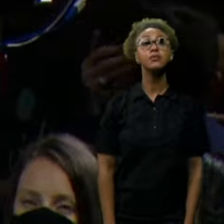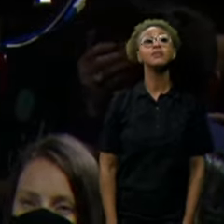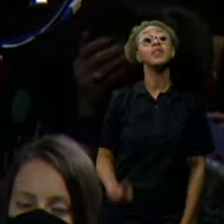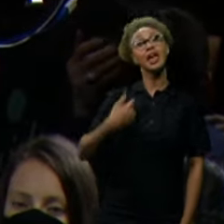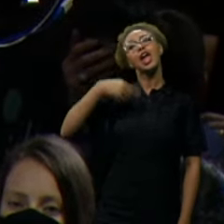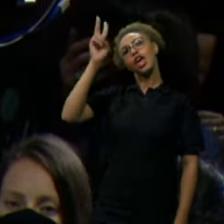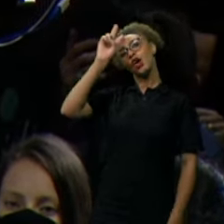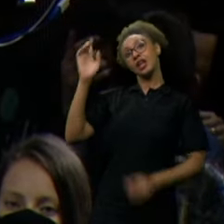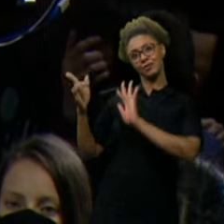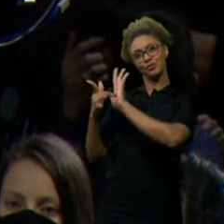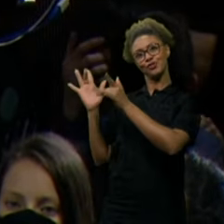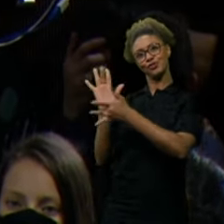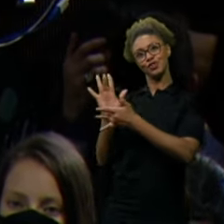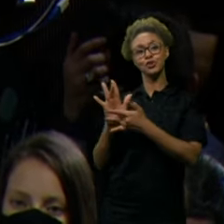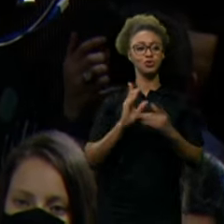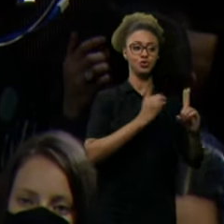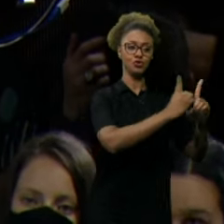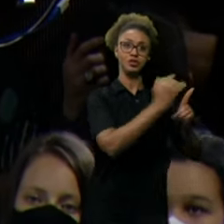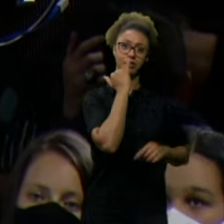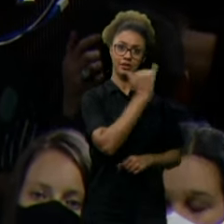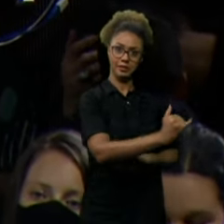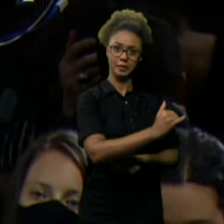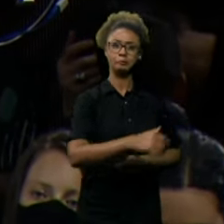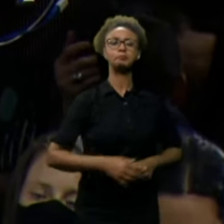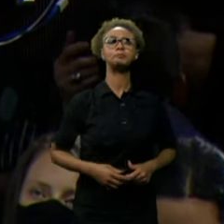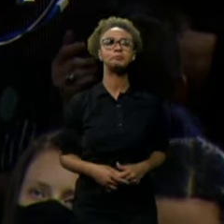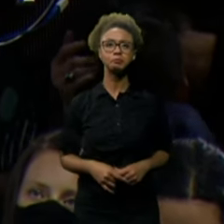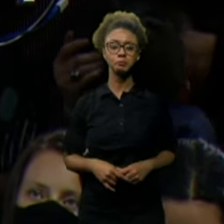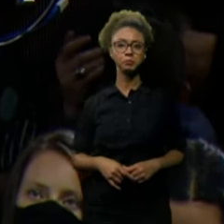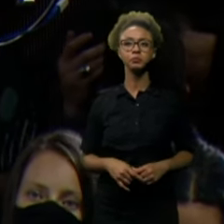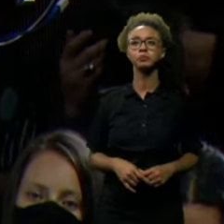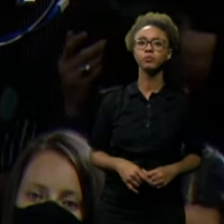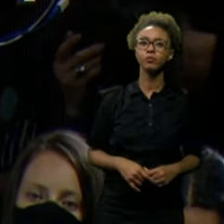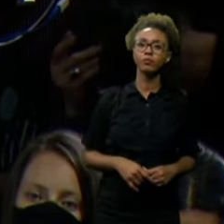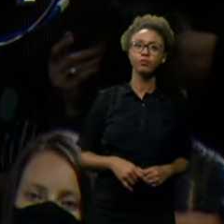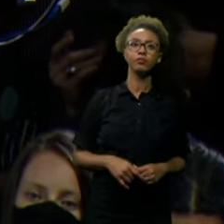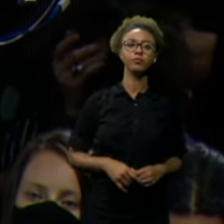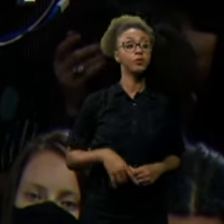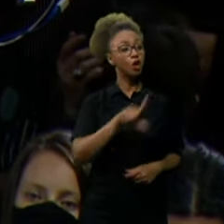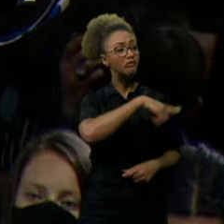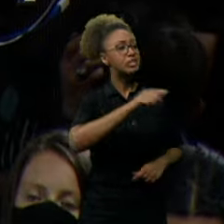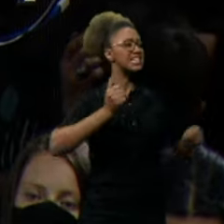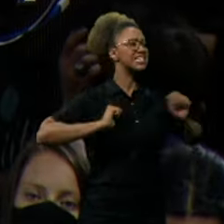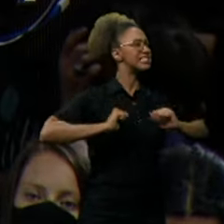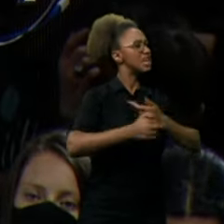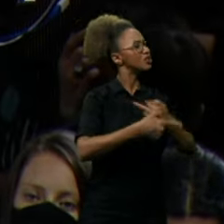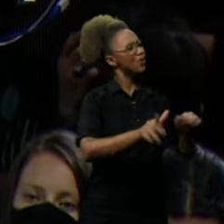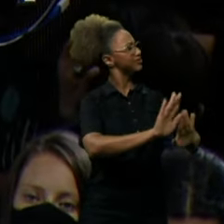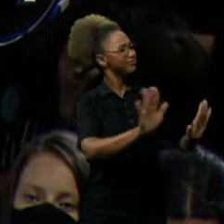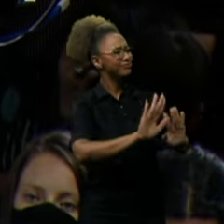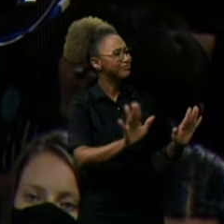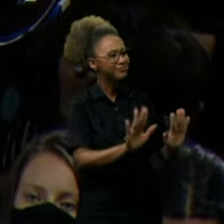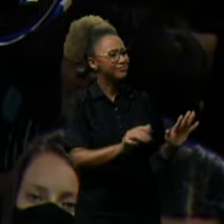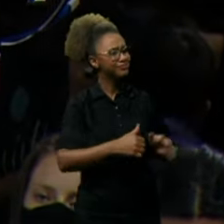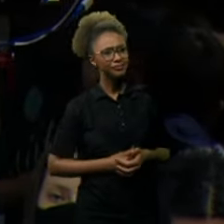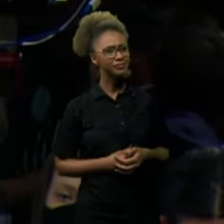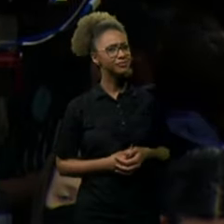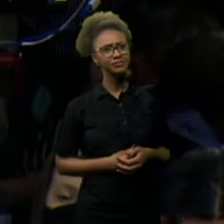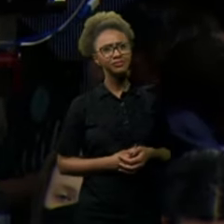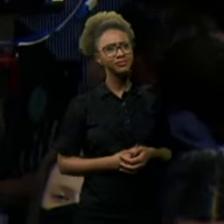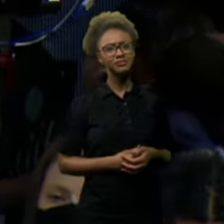Jesus disse aos seus discípulos assim olha e não andeis ansiosos por coisa alguma